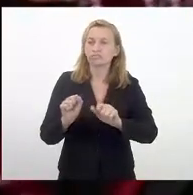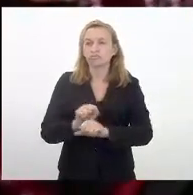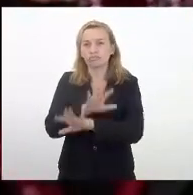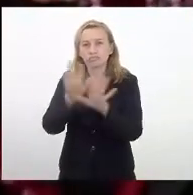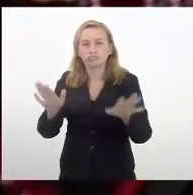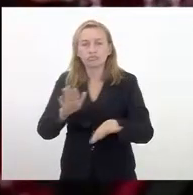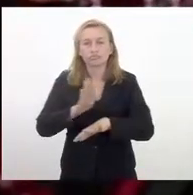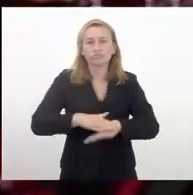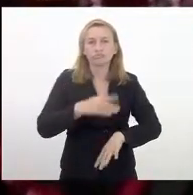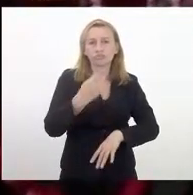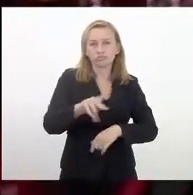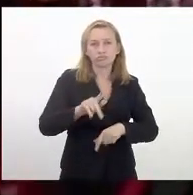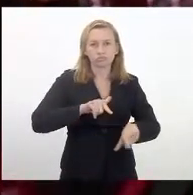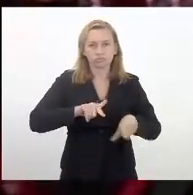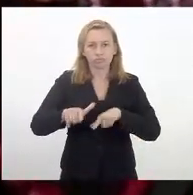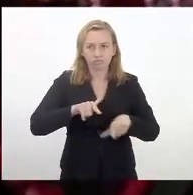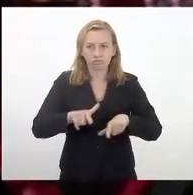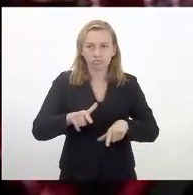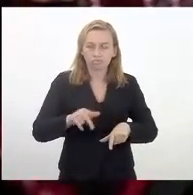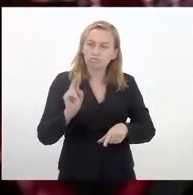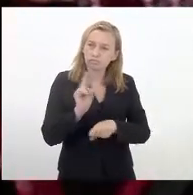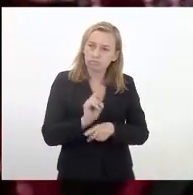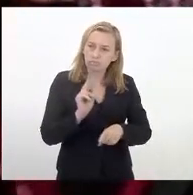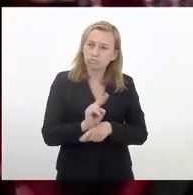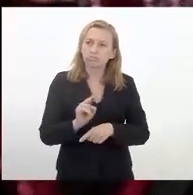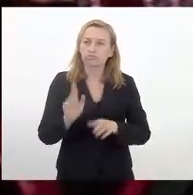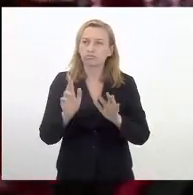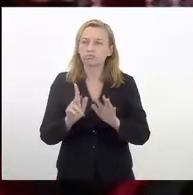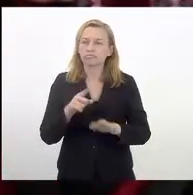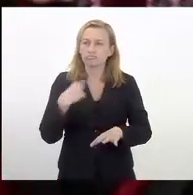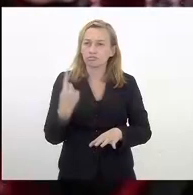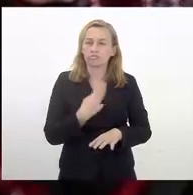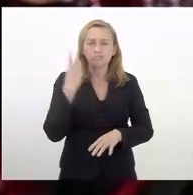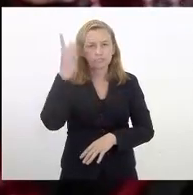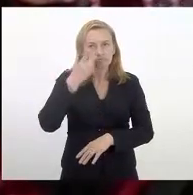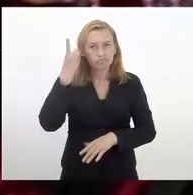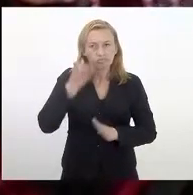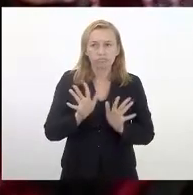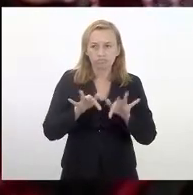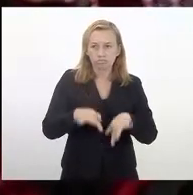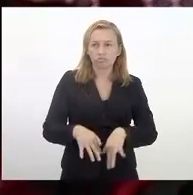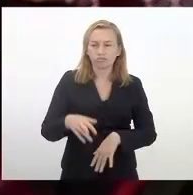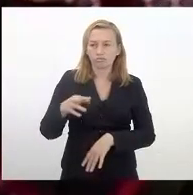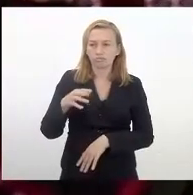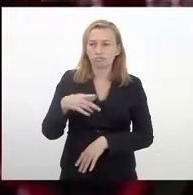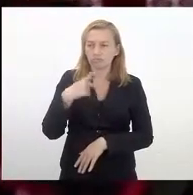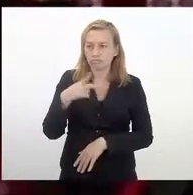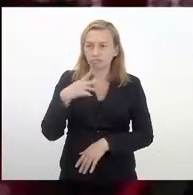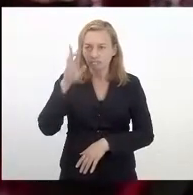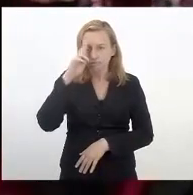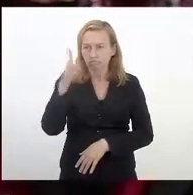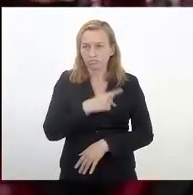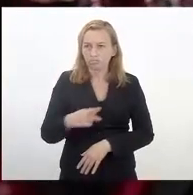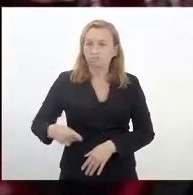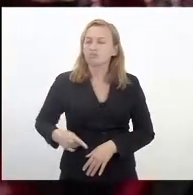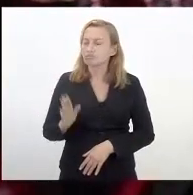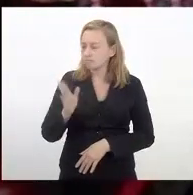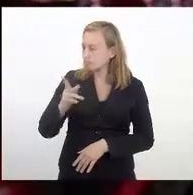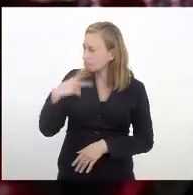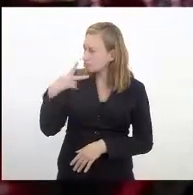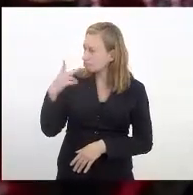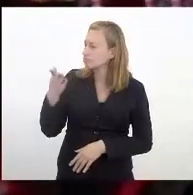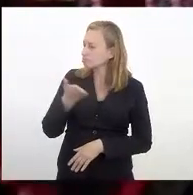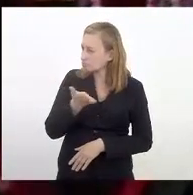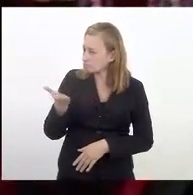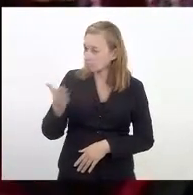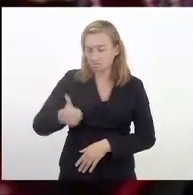ascendente das suas ações e defendeu o Parlamento Fluminense para terminar minha fala Presidente já que foram feitas falas